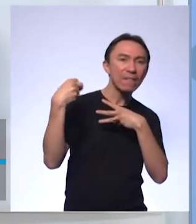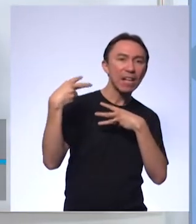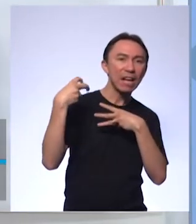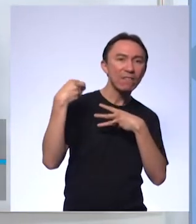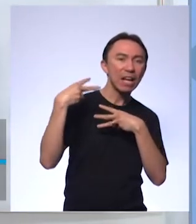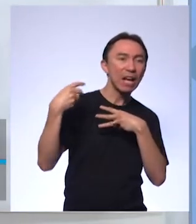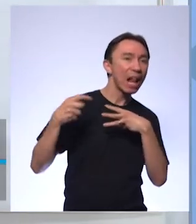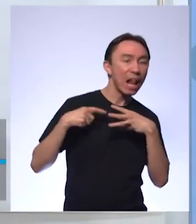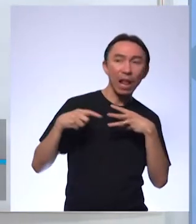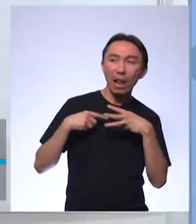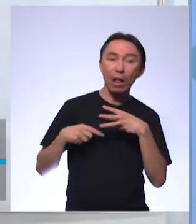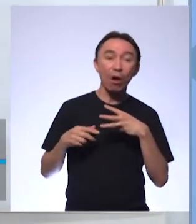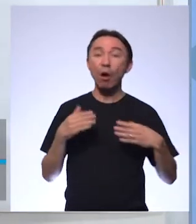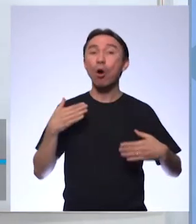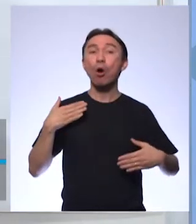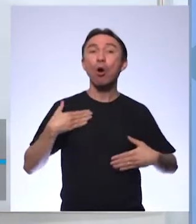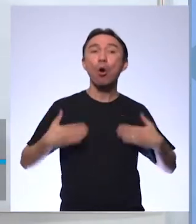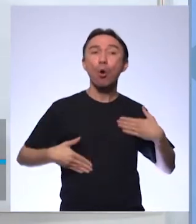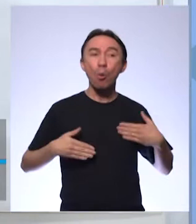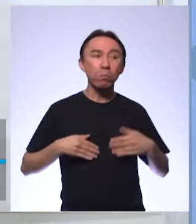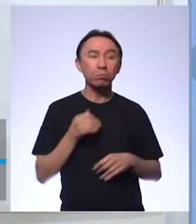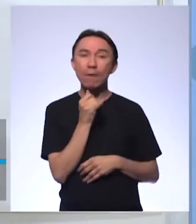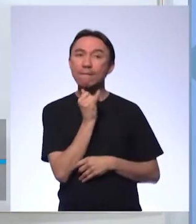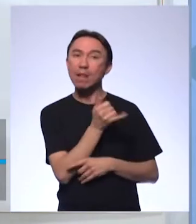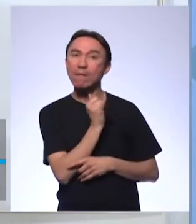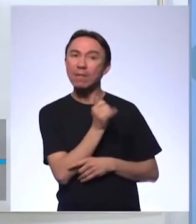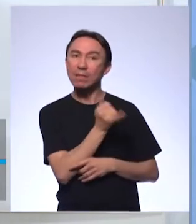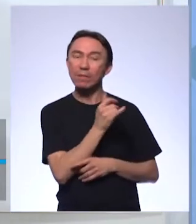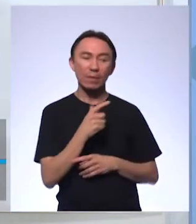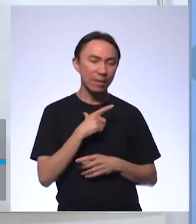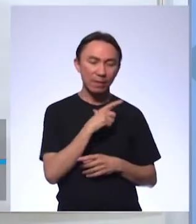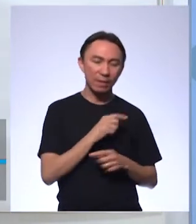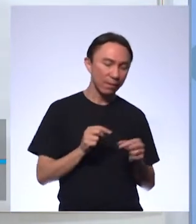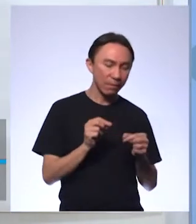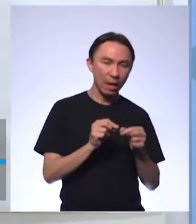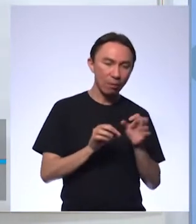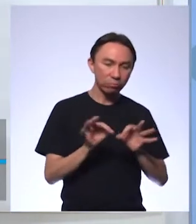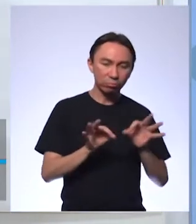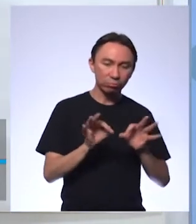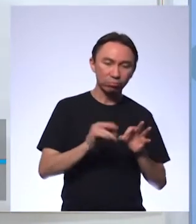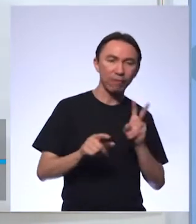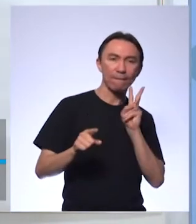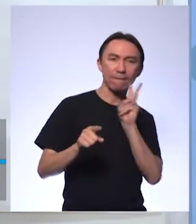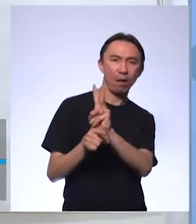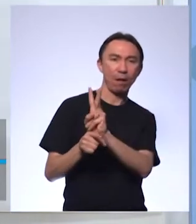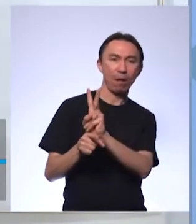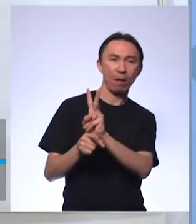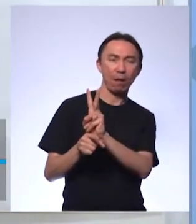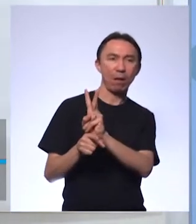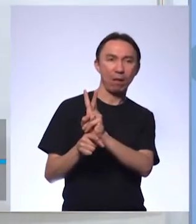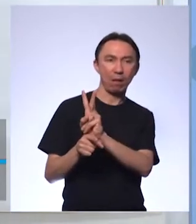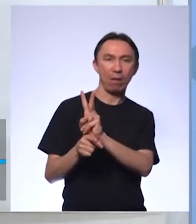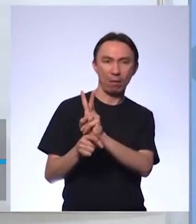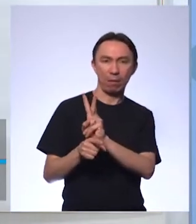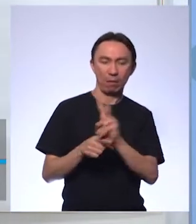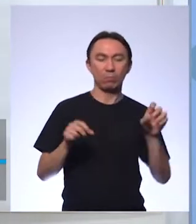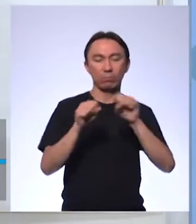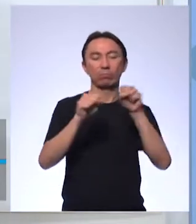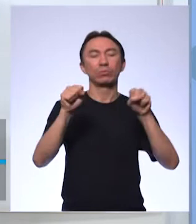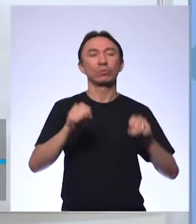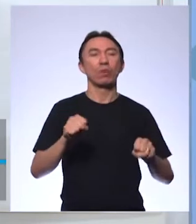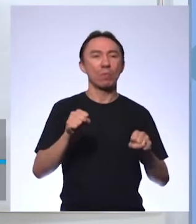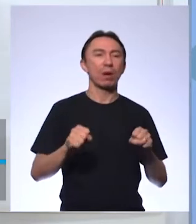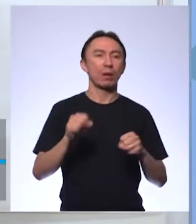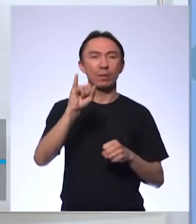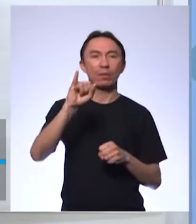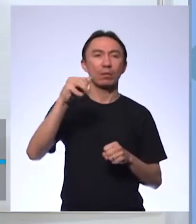vai avisar para o corpo, para ele poder produzir o anticorpo. Então isso é o sistema imunológico. O